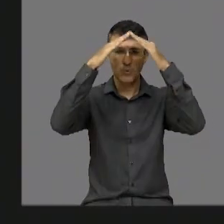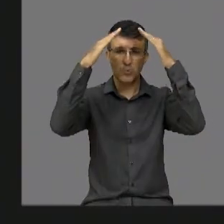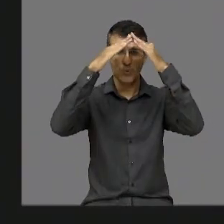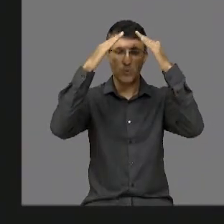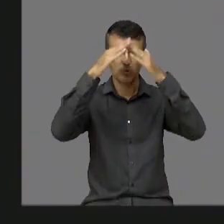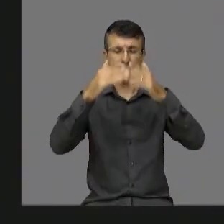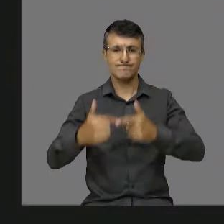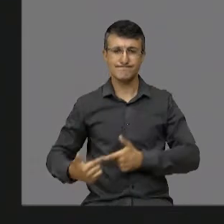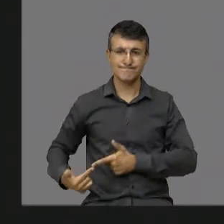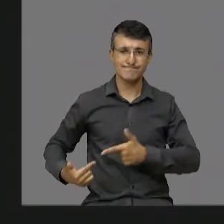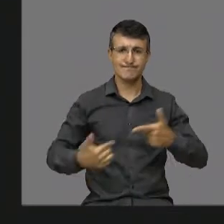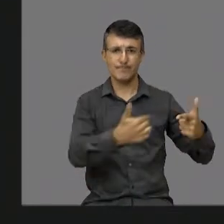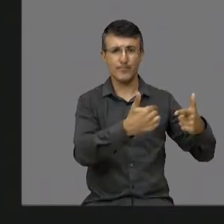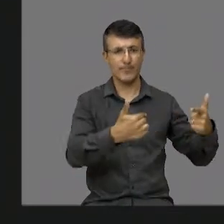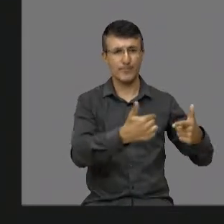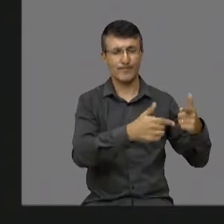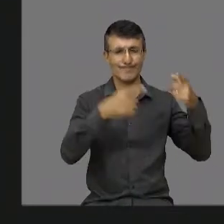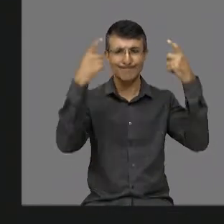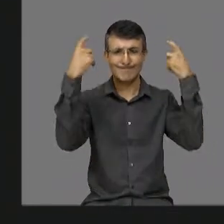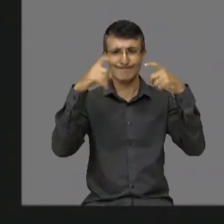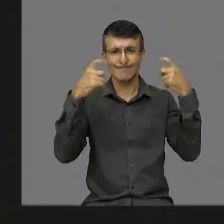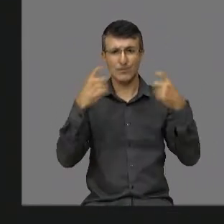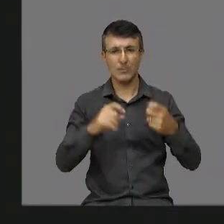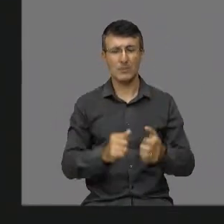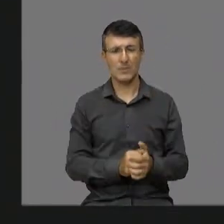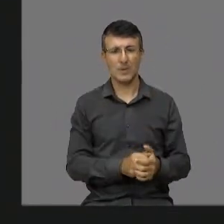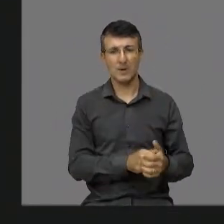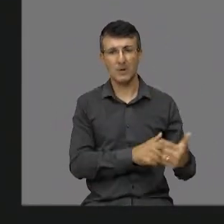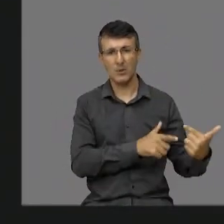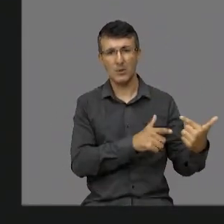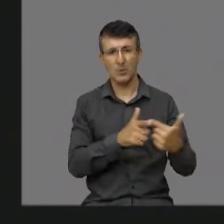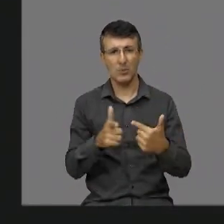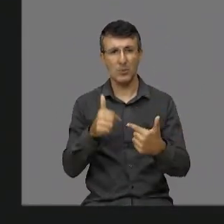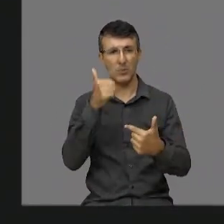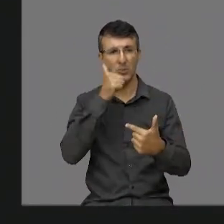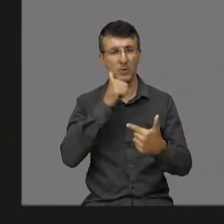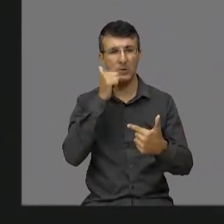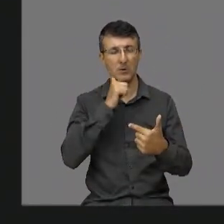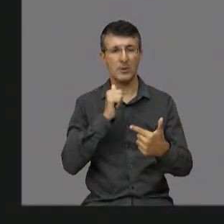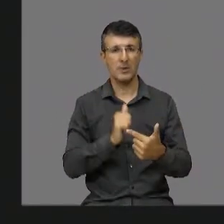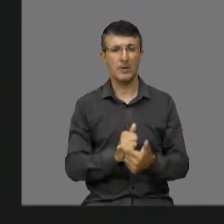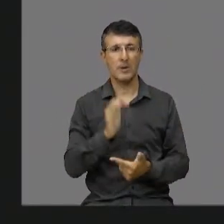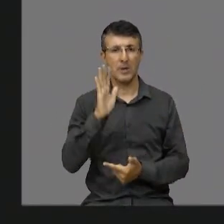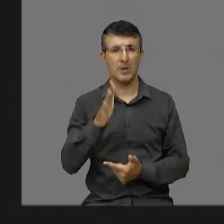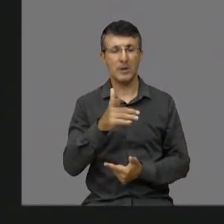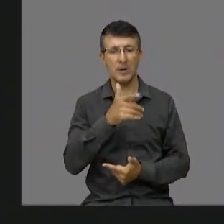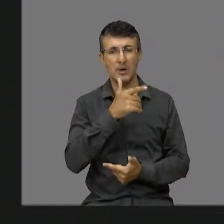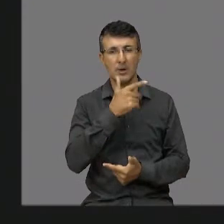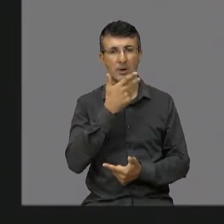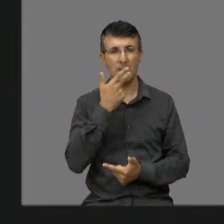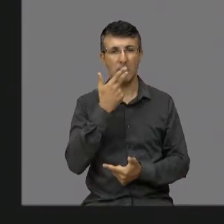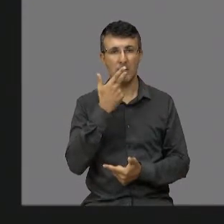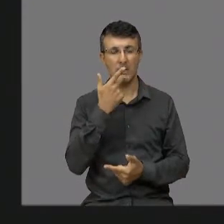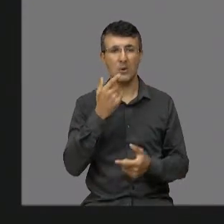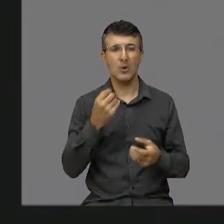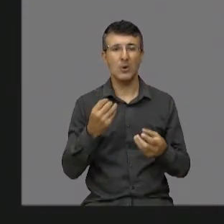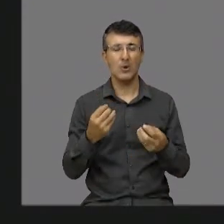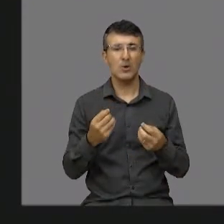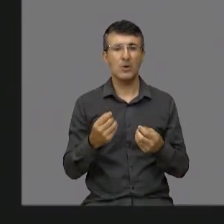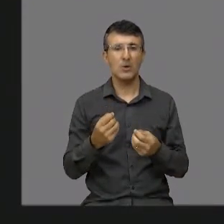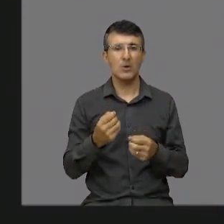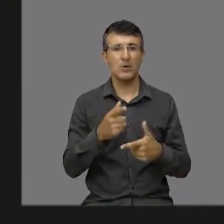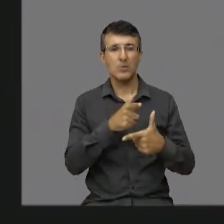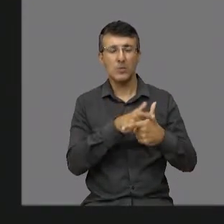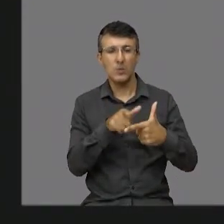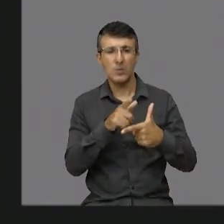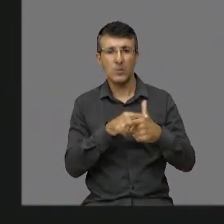atos de violência. A subcomandante irá falar sobre a atuação, como já foi falado, né, no combate da violência contra a mulher. Obrigada,